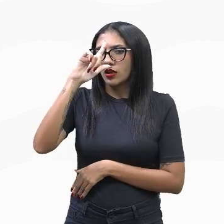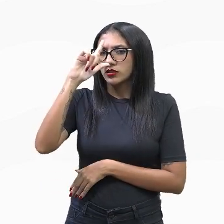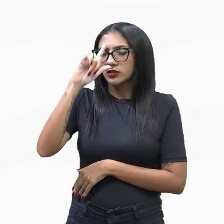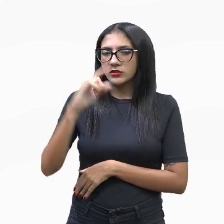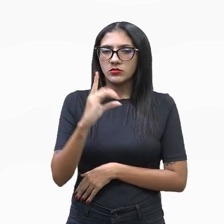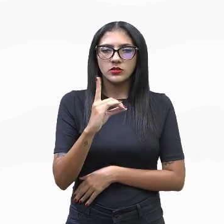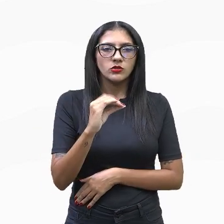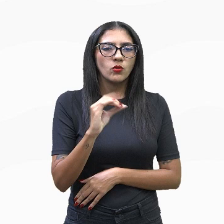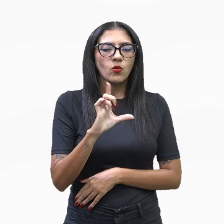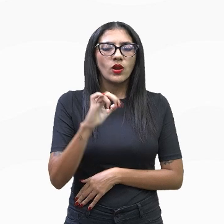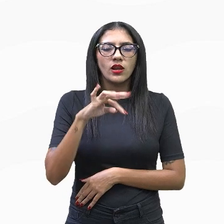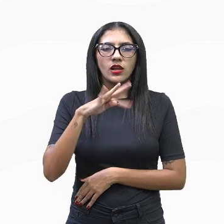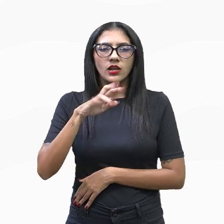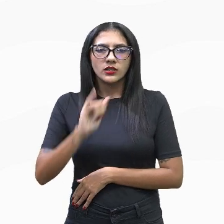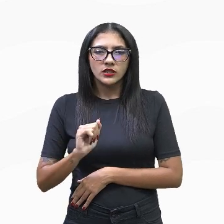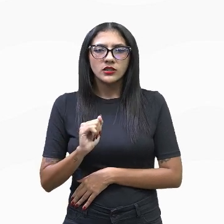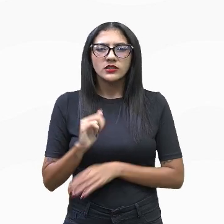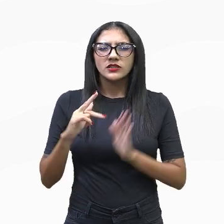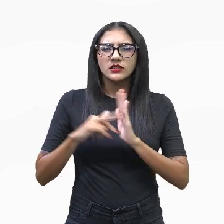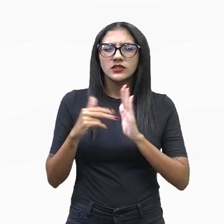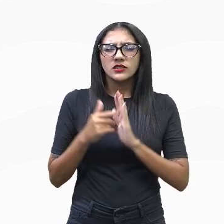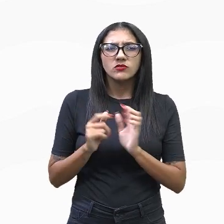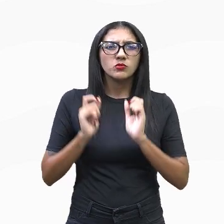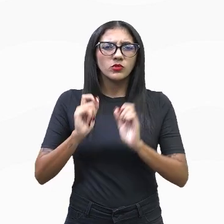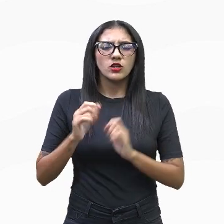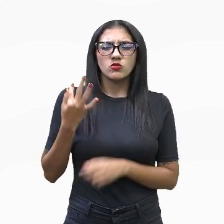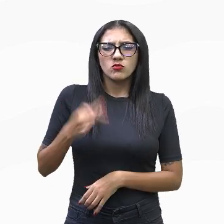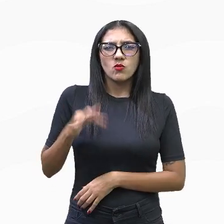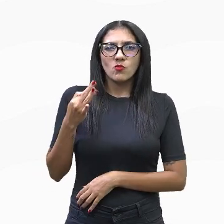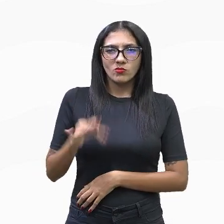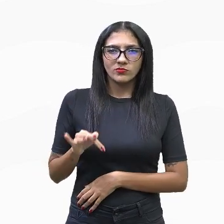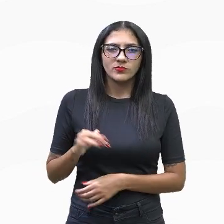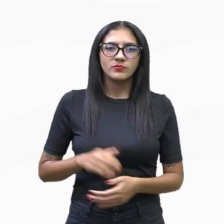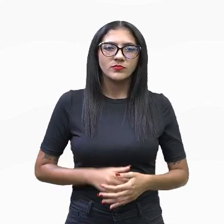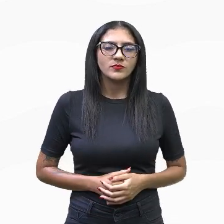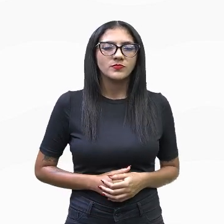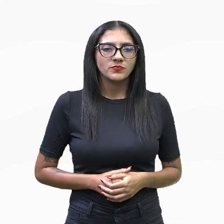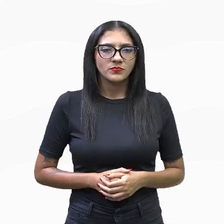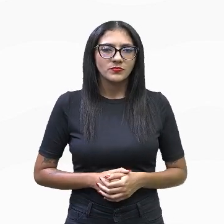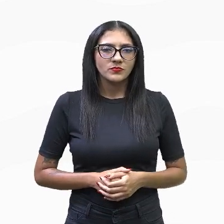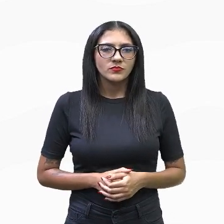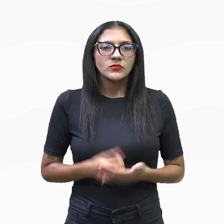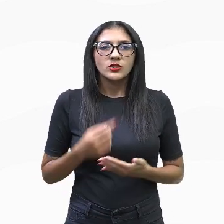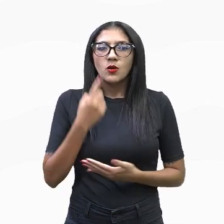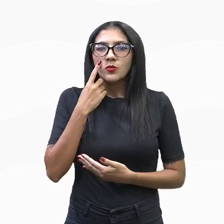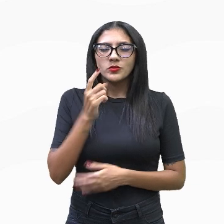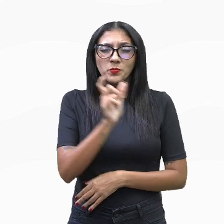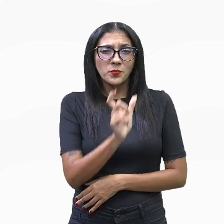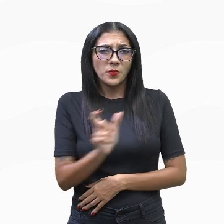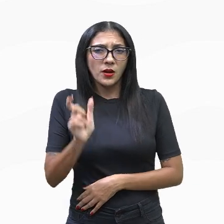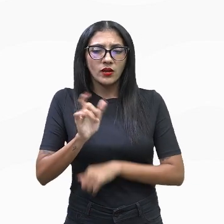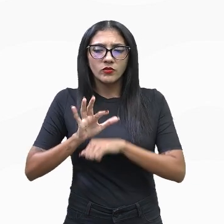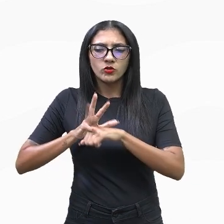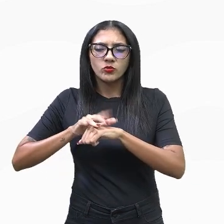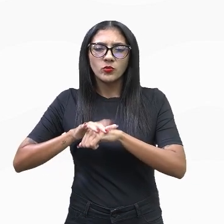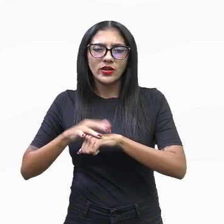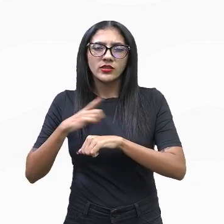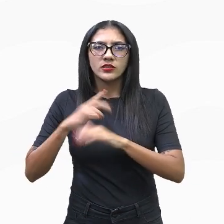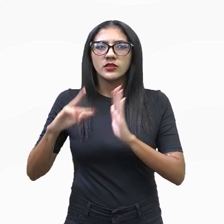dolentia significa dor, padecimento. Então, essa palavra doença que nós usamos vem lá do